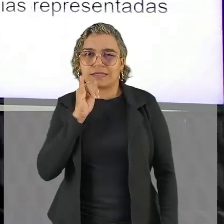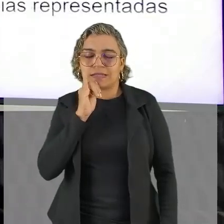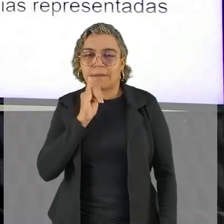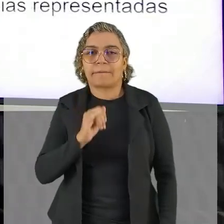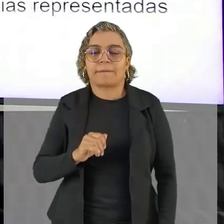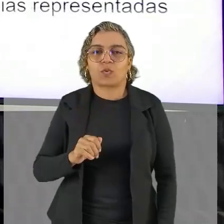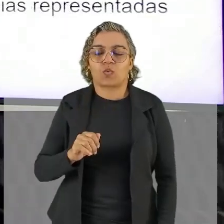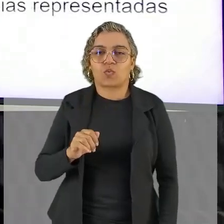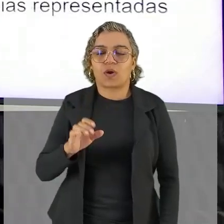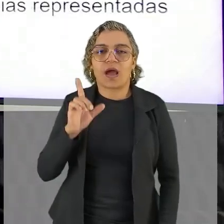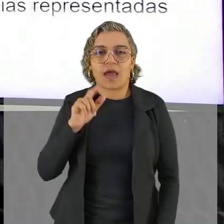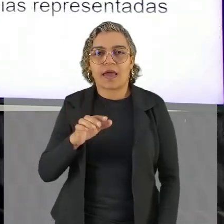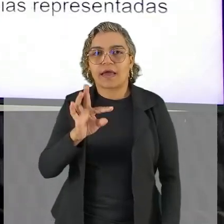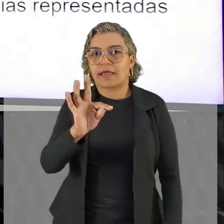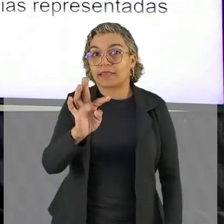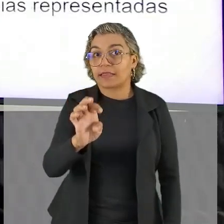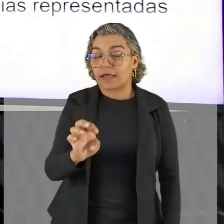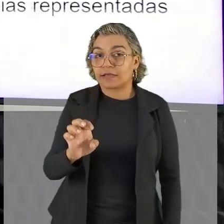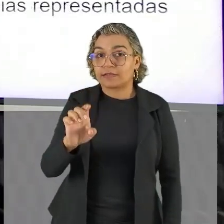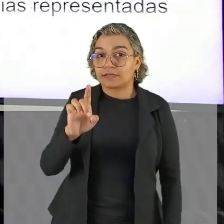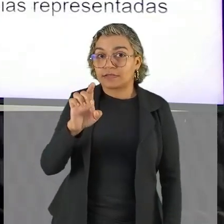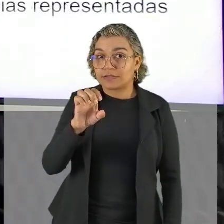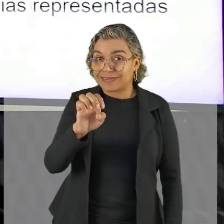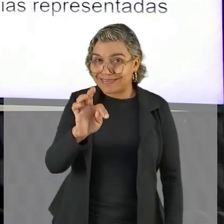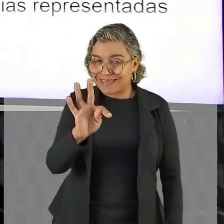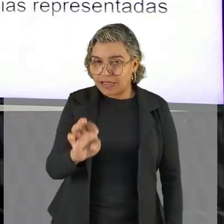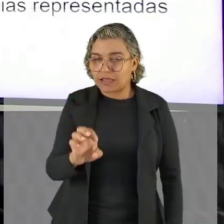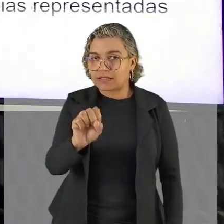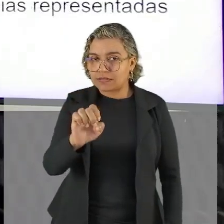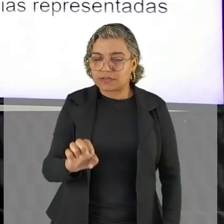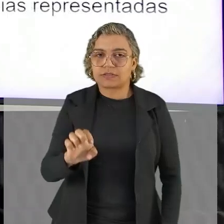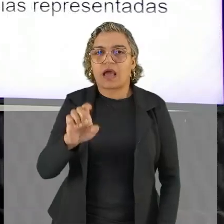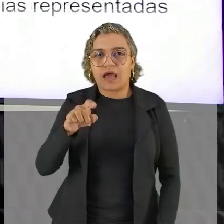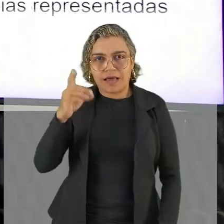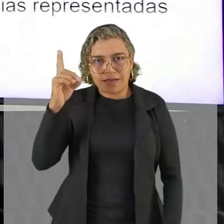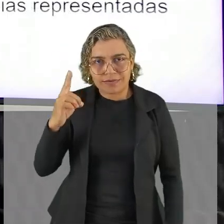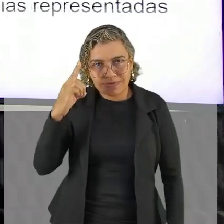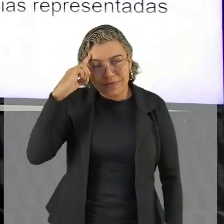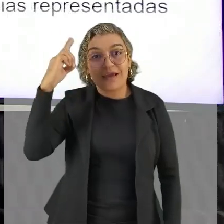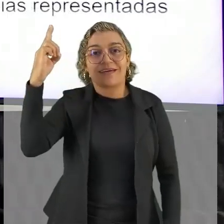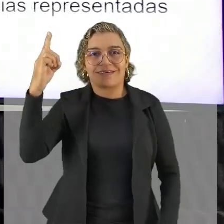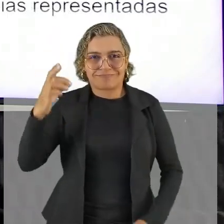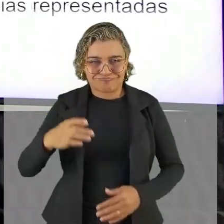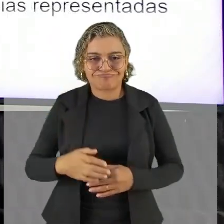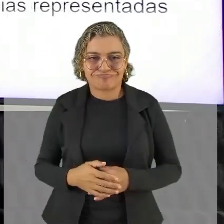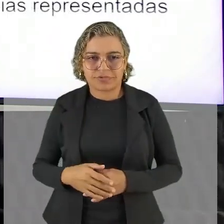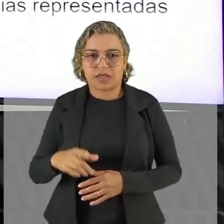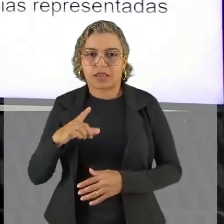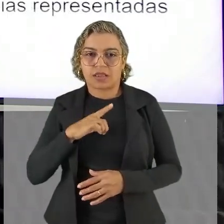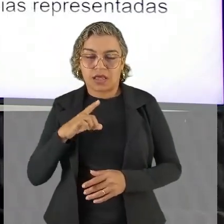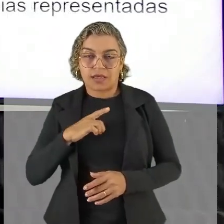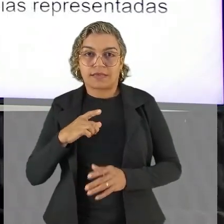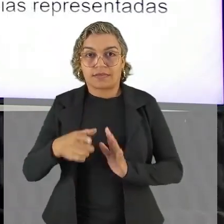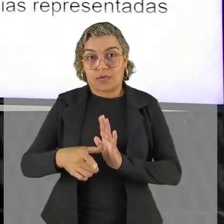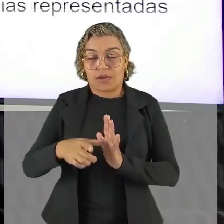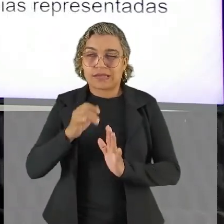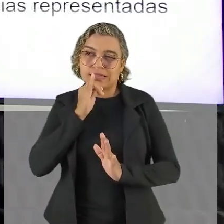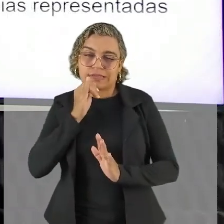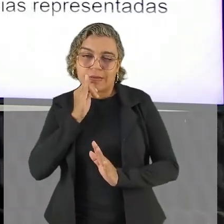antitese, anti-ideia, ideia contrária, tá? Existe a antítese e existe o paradoxo.